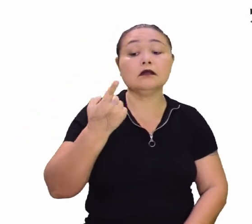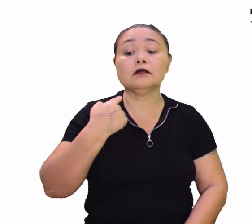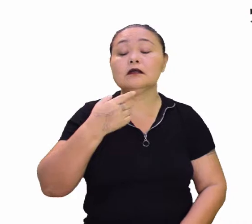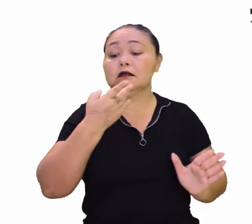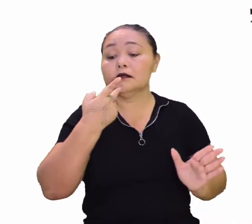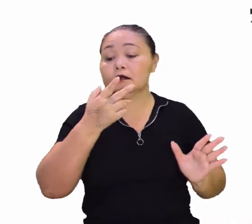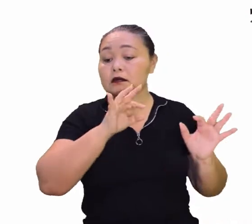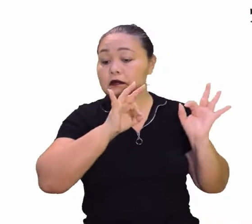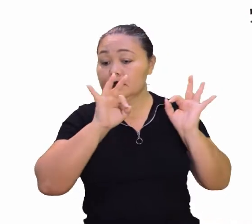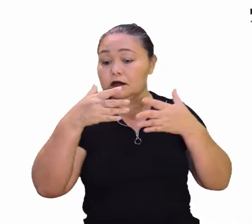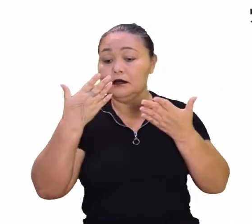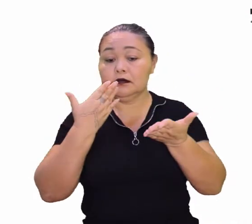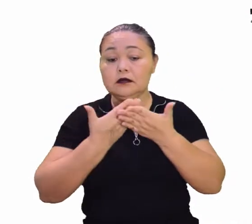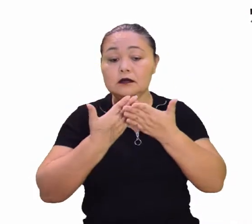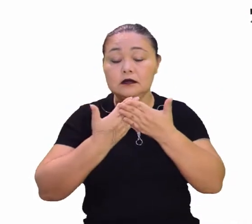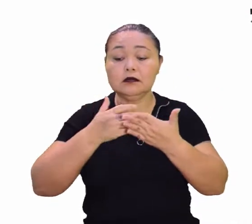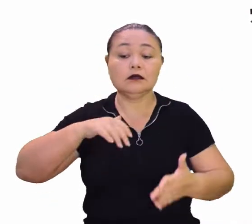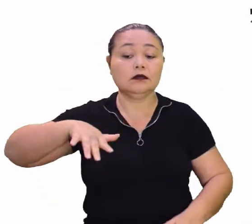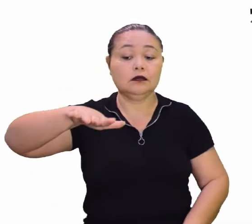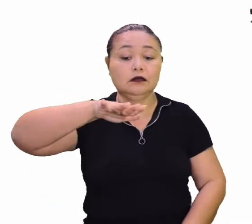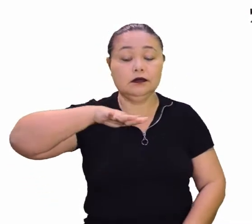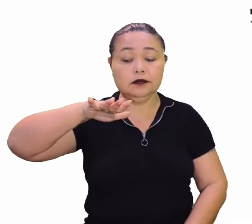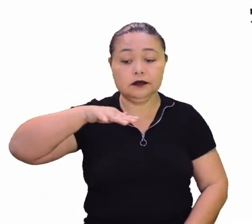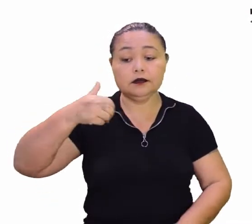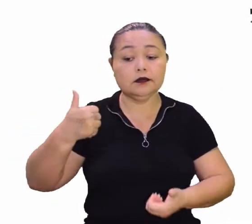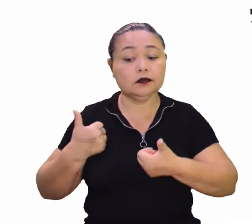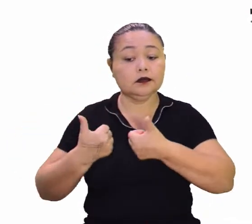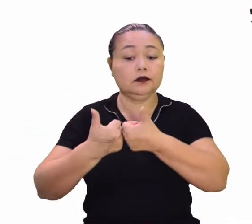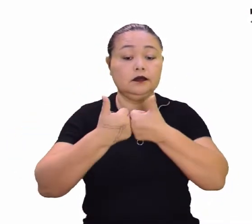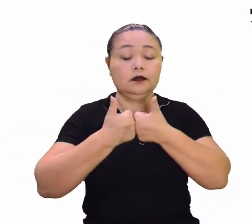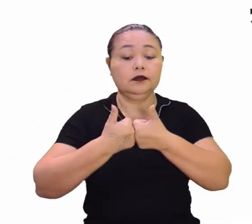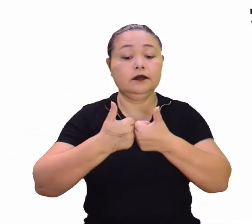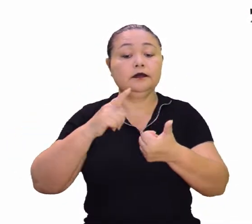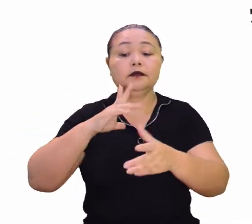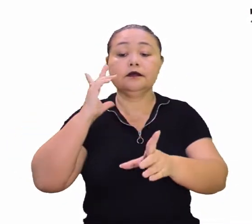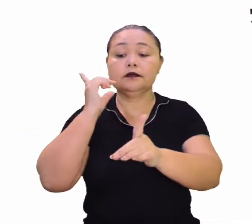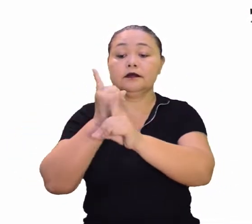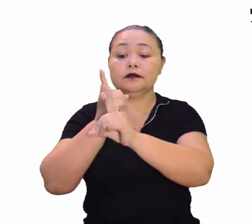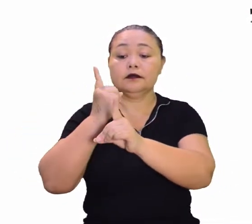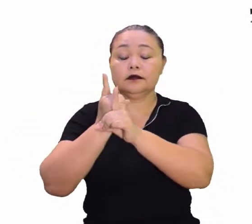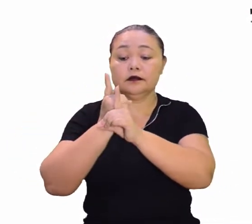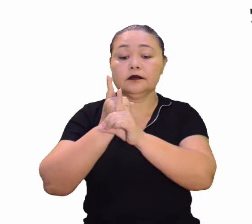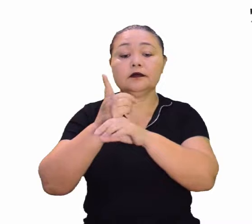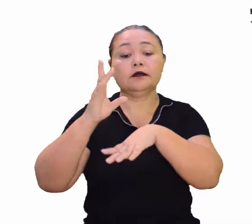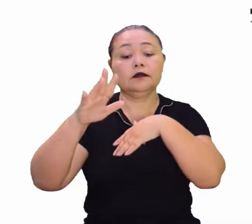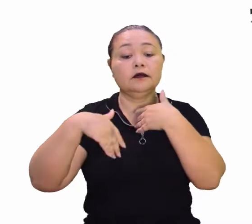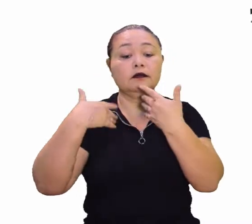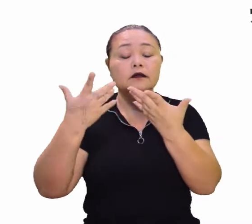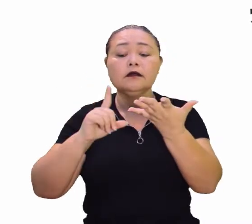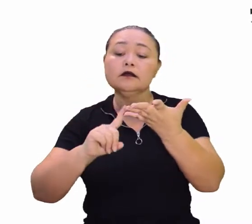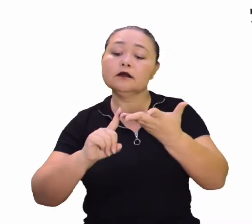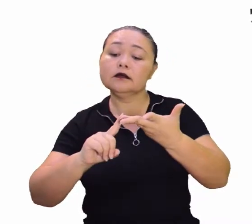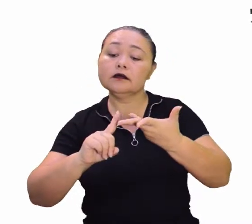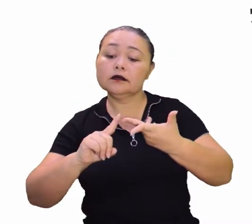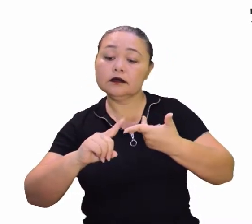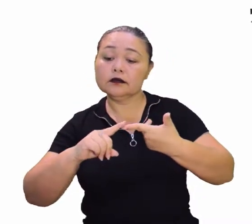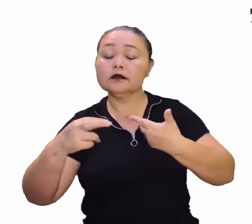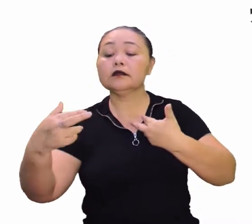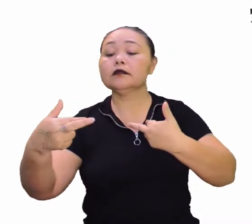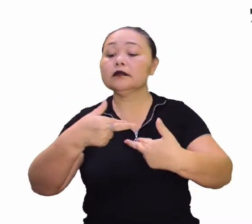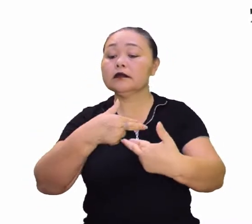durante a aula que dessa área, na proximidade, nós encontramos aí a disponibilidade de vários